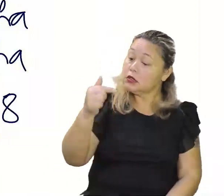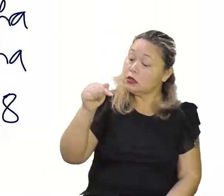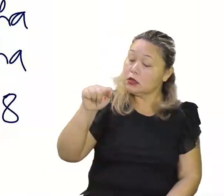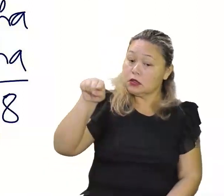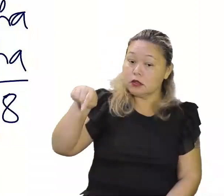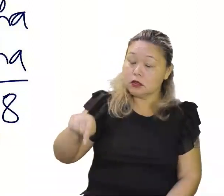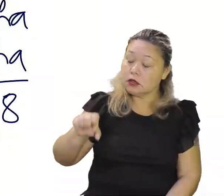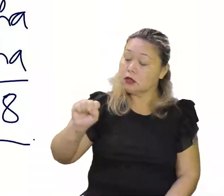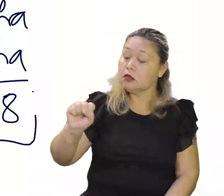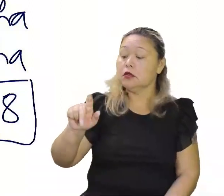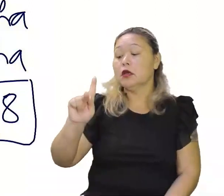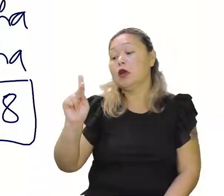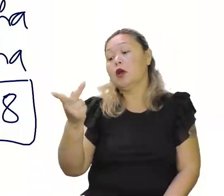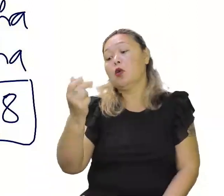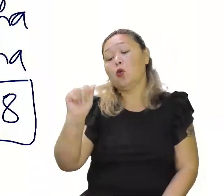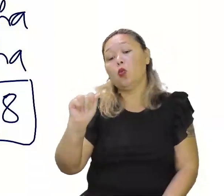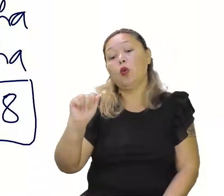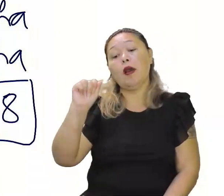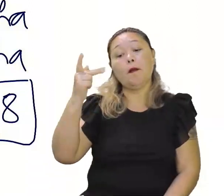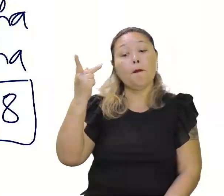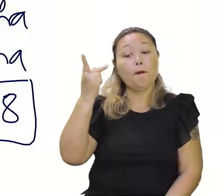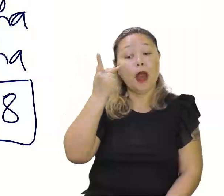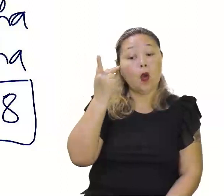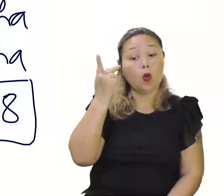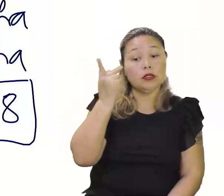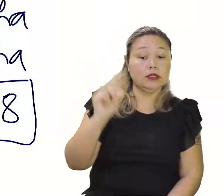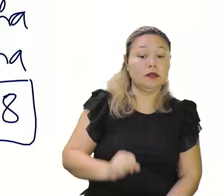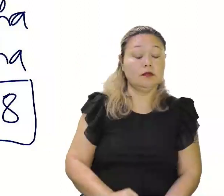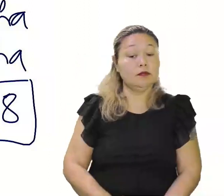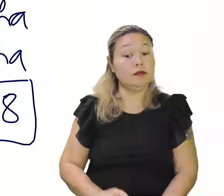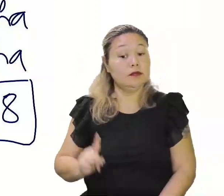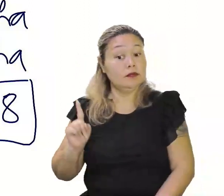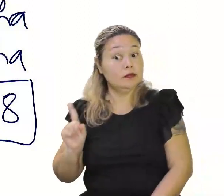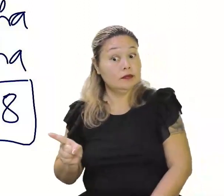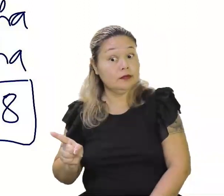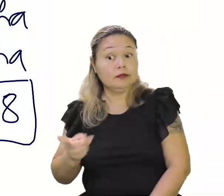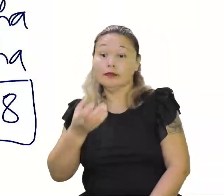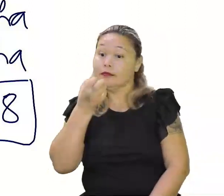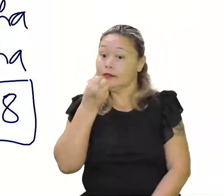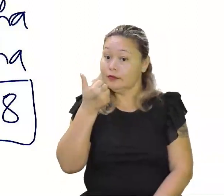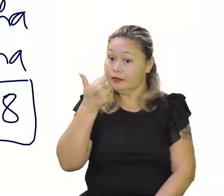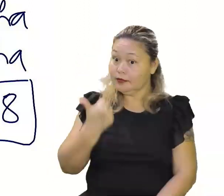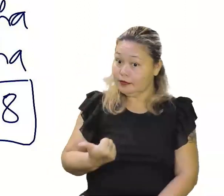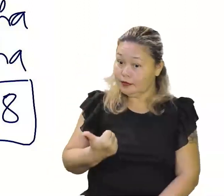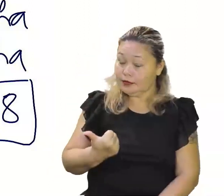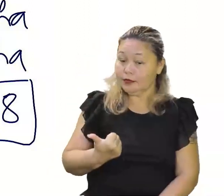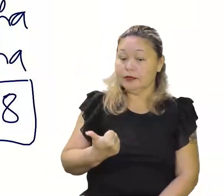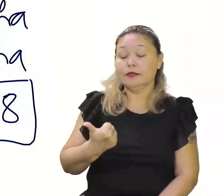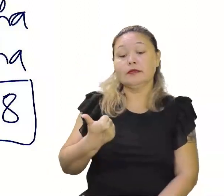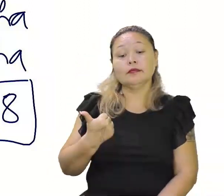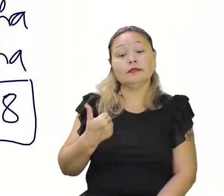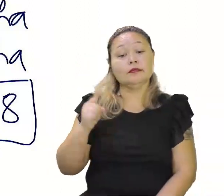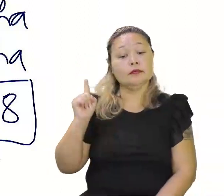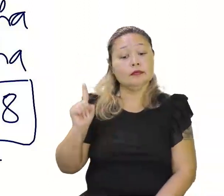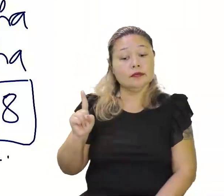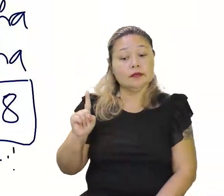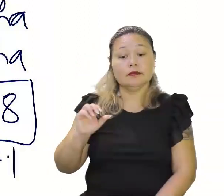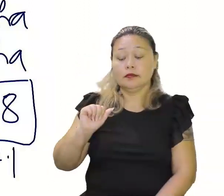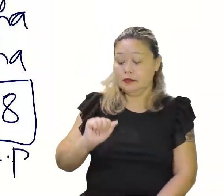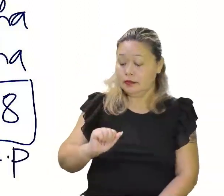167,8 alqueires paulista. Muito bem. Então, a P tá aqui,